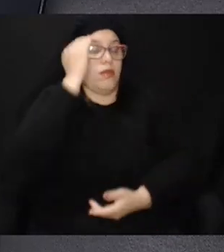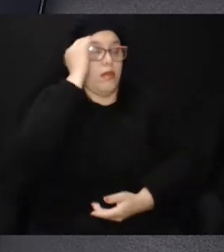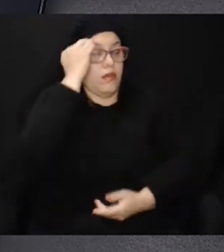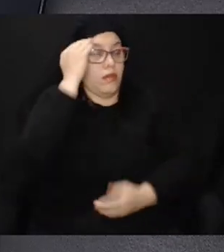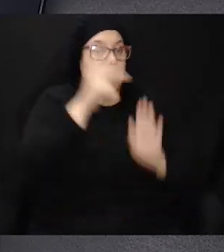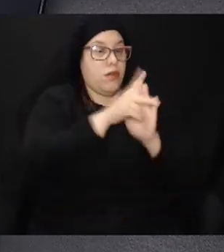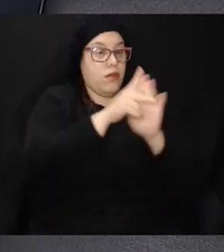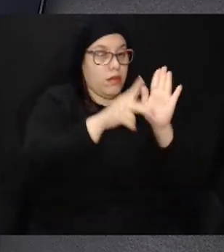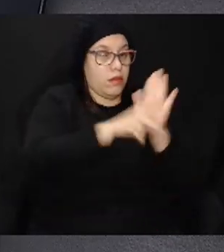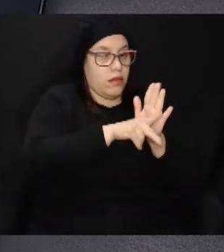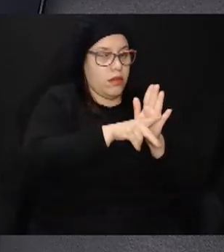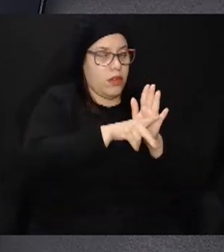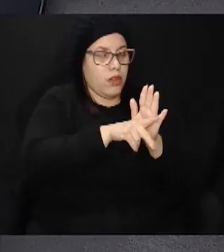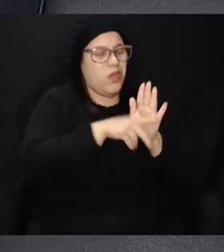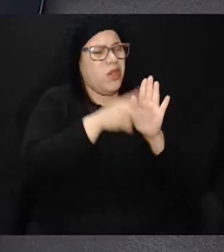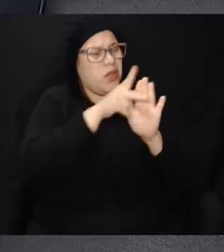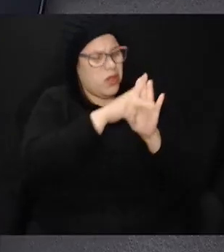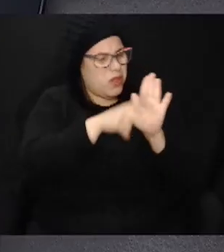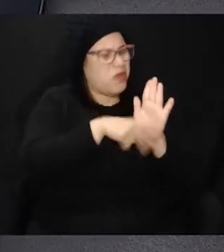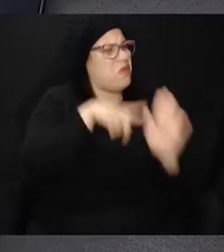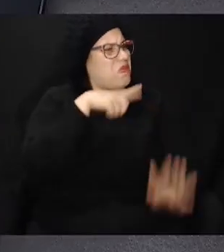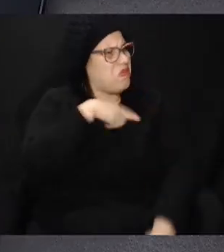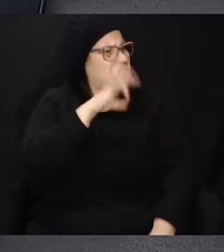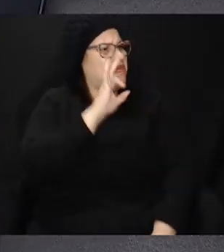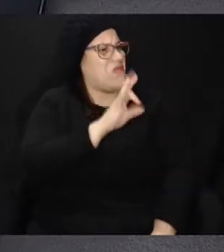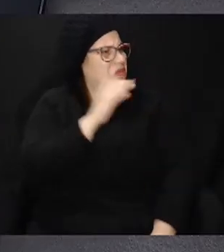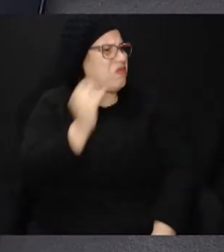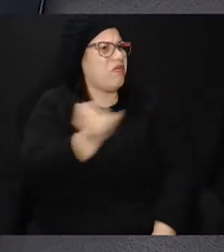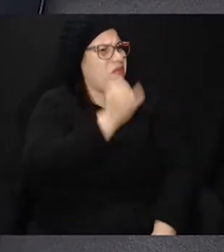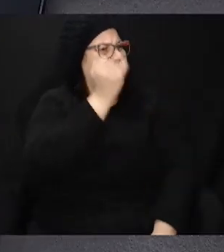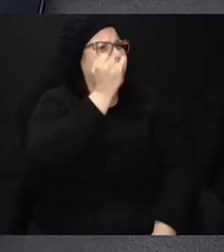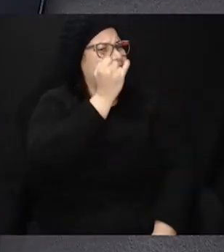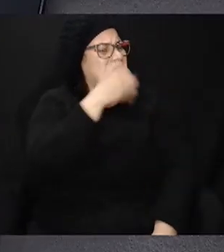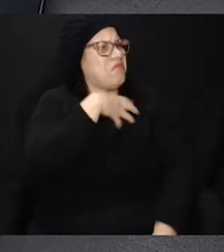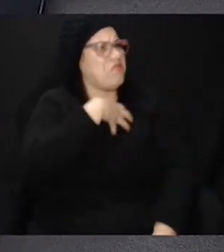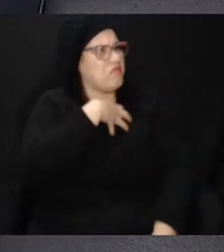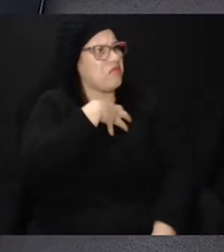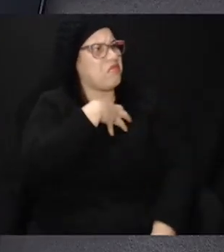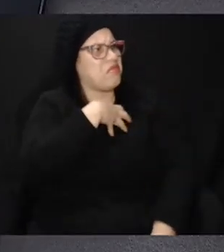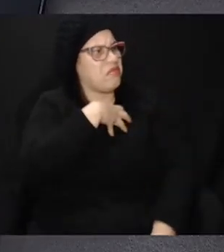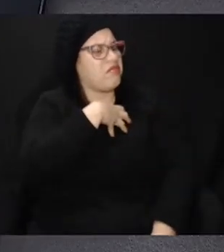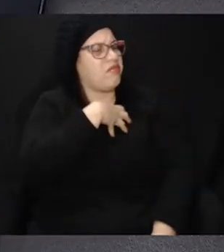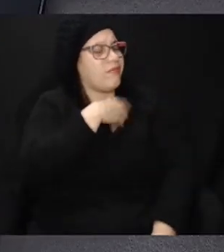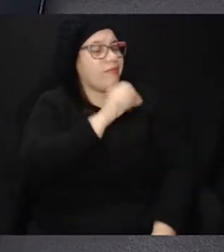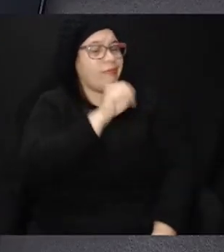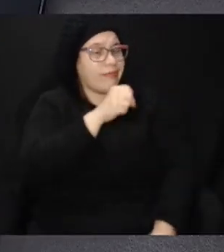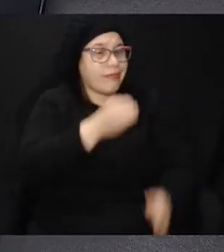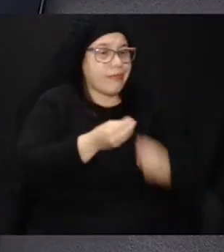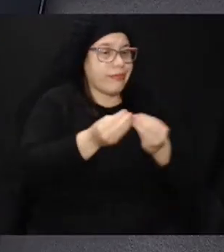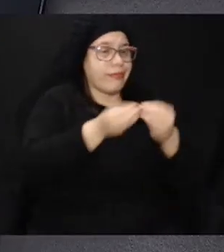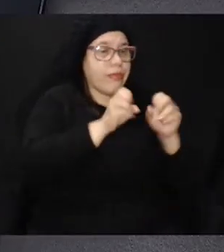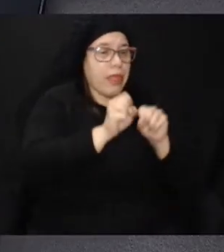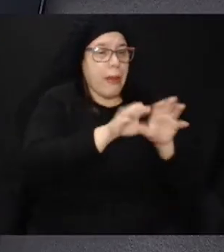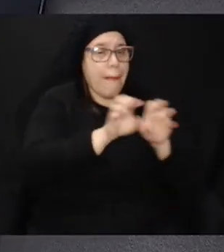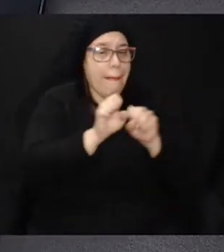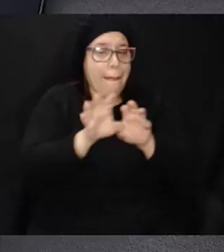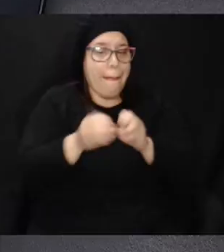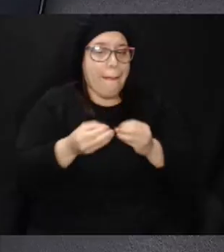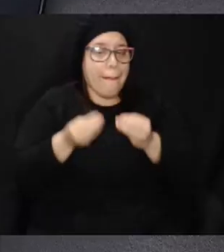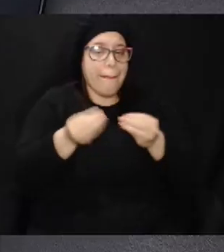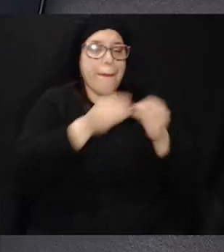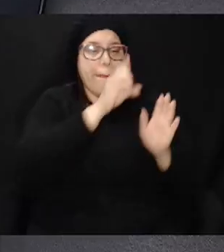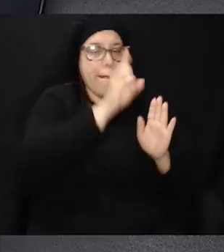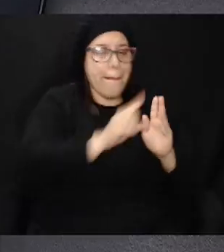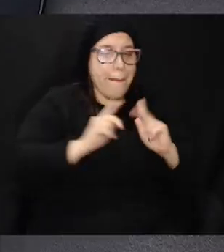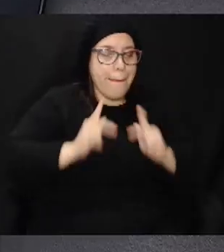vimos que o projeto tinha grande importância, tinha grande relevância, levar a educação, né? Levar direitos humanos para